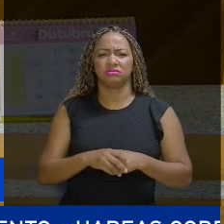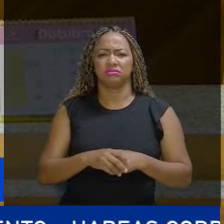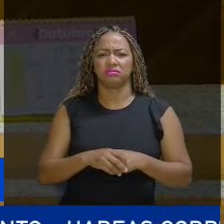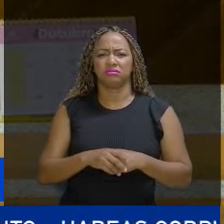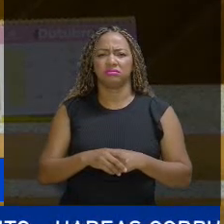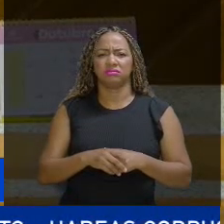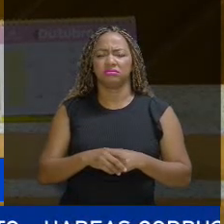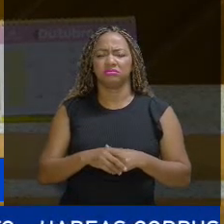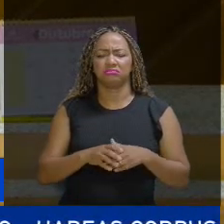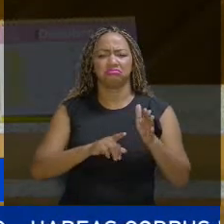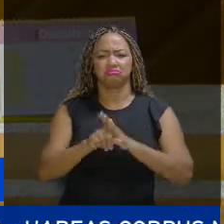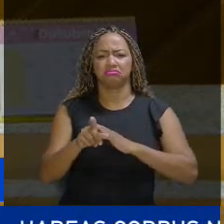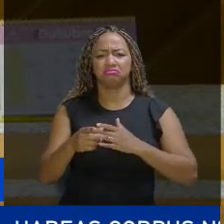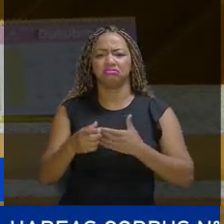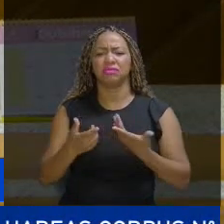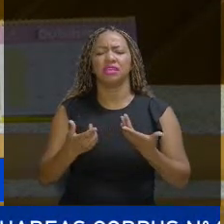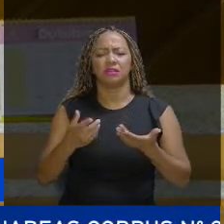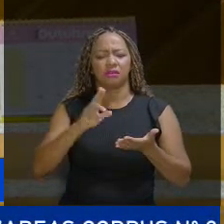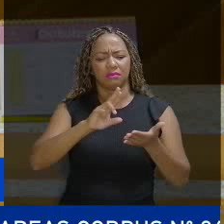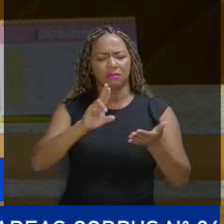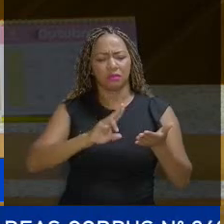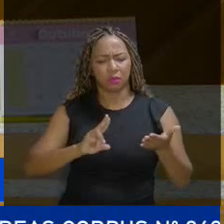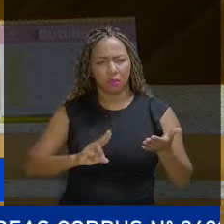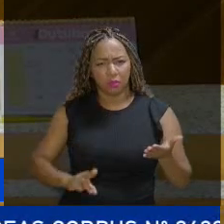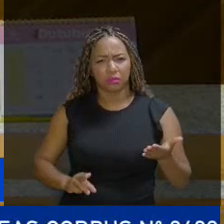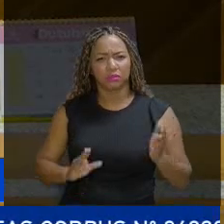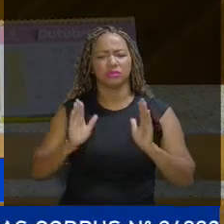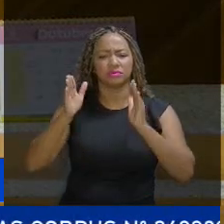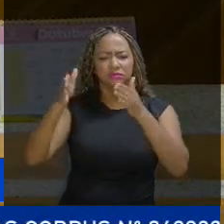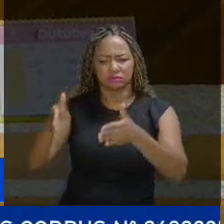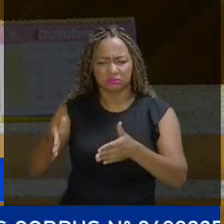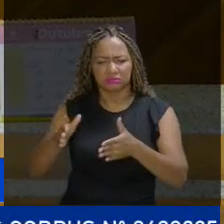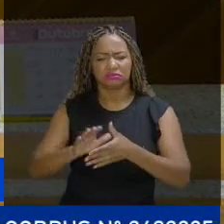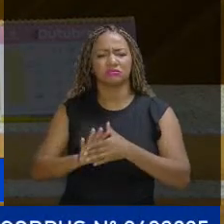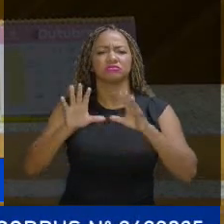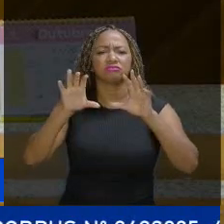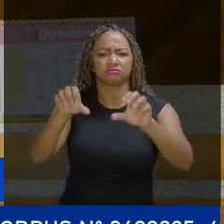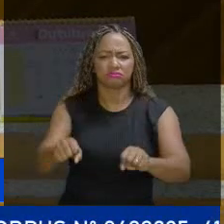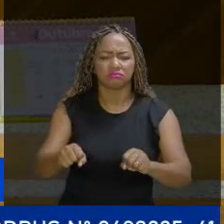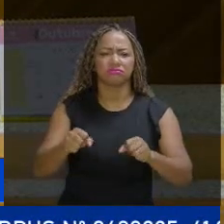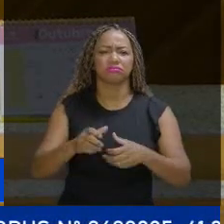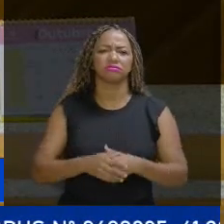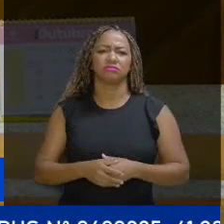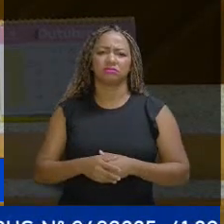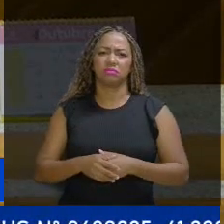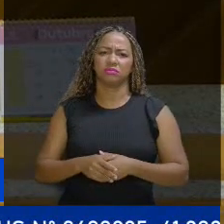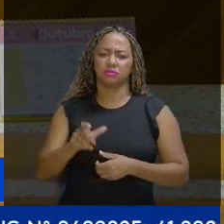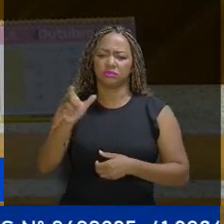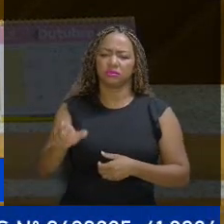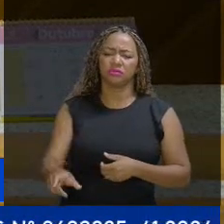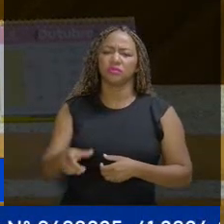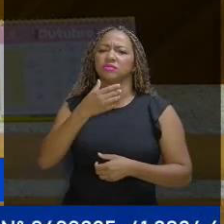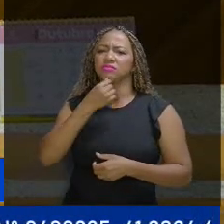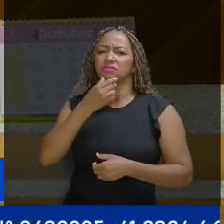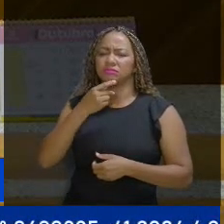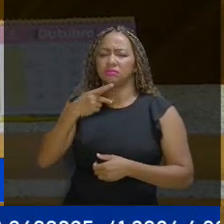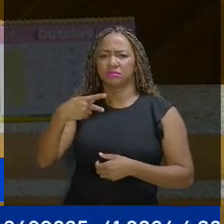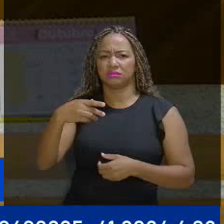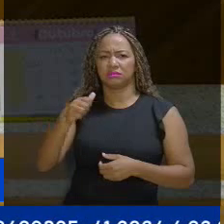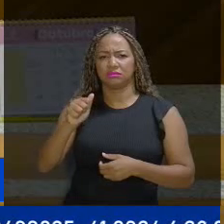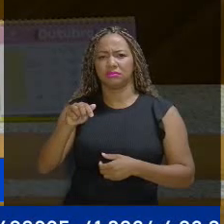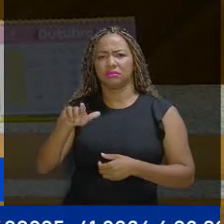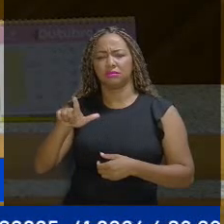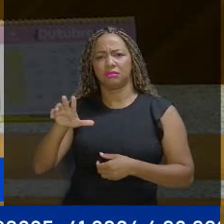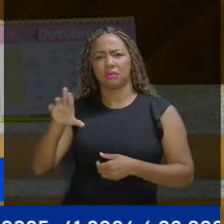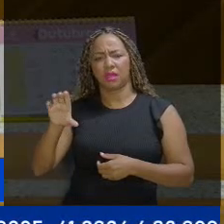suspeito em relação a essa questão. Nós estamos tratando de um ato específico de busca e apreensão em relação a essa pessoa em especial.